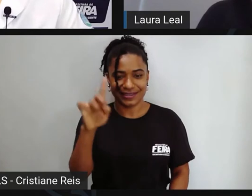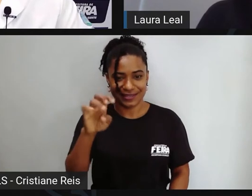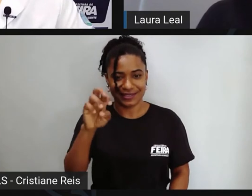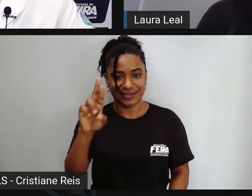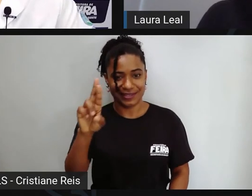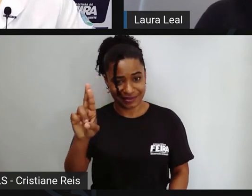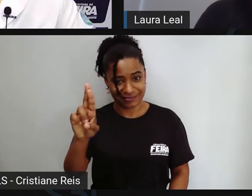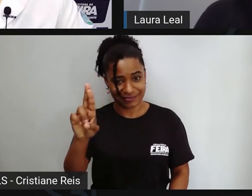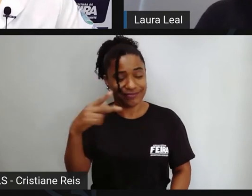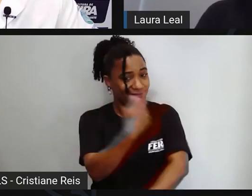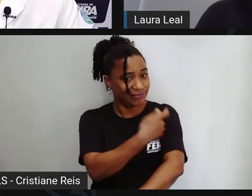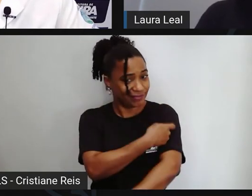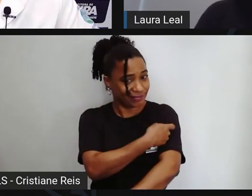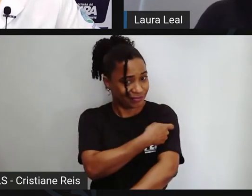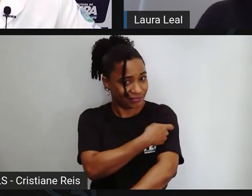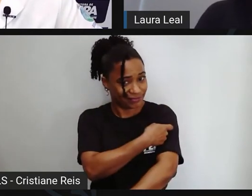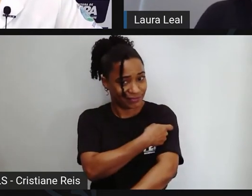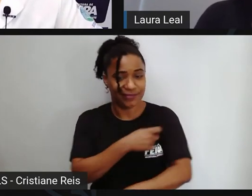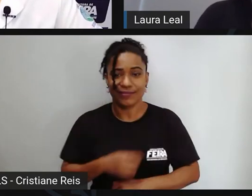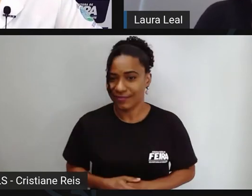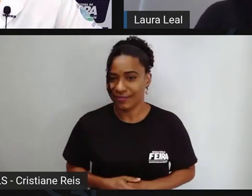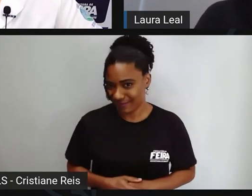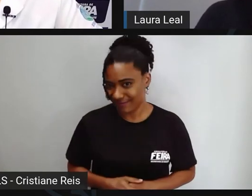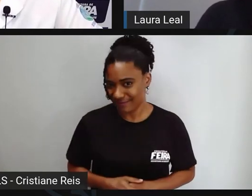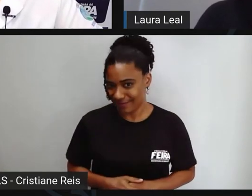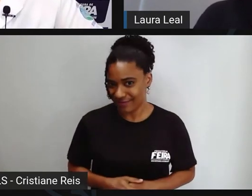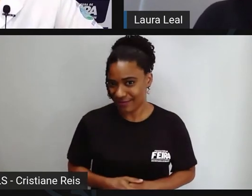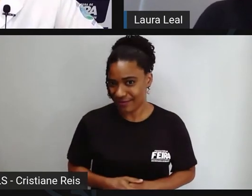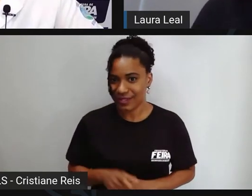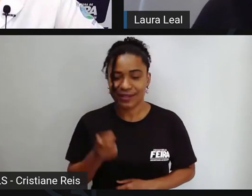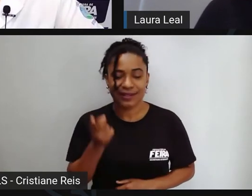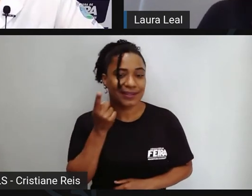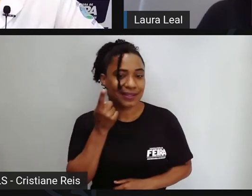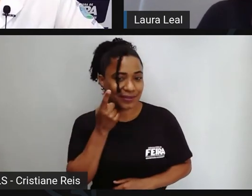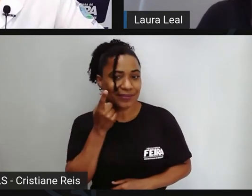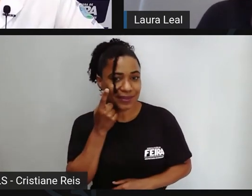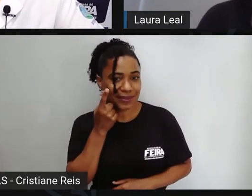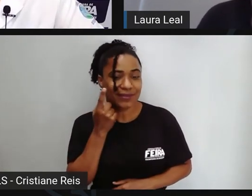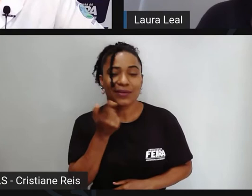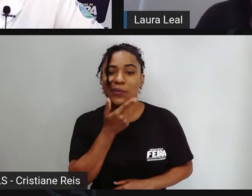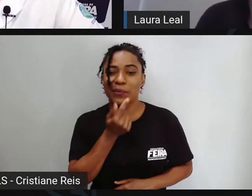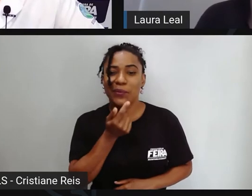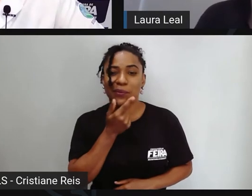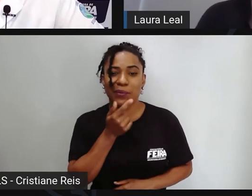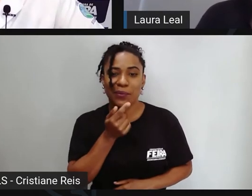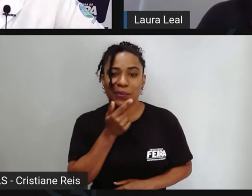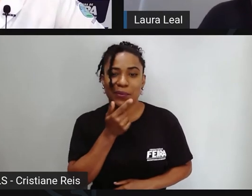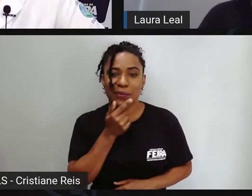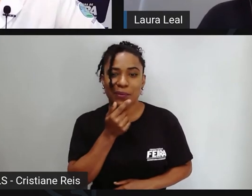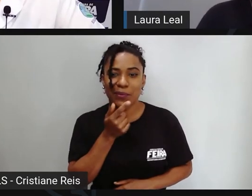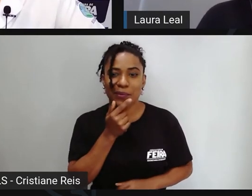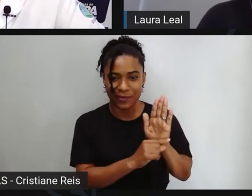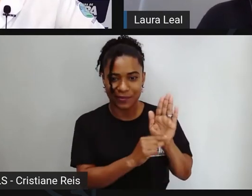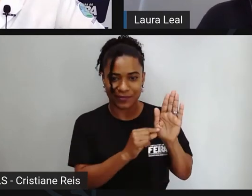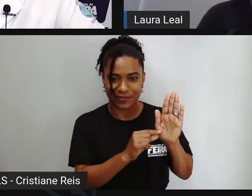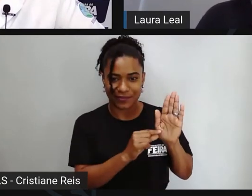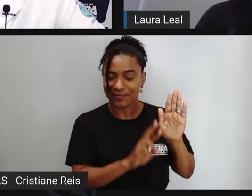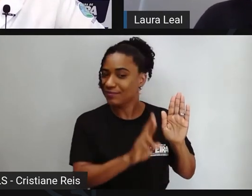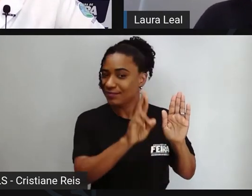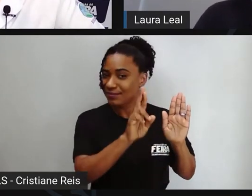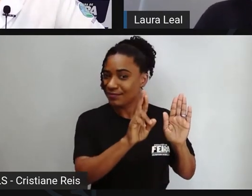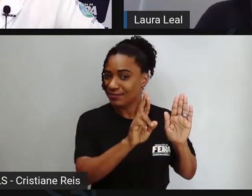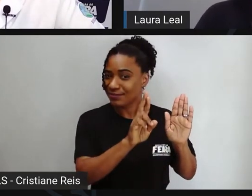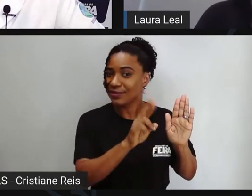feita por um homem, será que a gente não já teria visto o rosto desse homem? Por que que até agora a gente não viu o rosto dessas mulheres que produziram essas